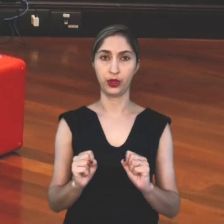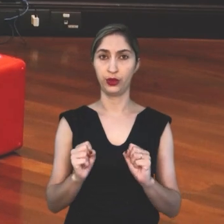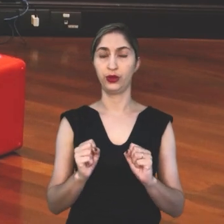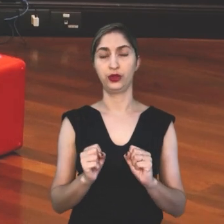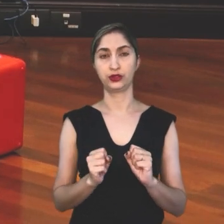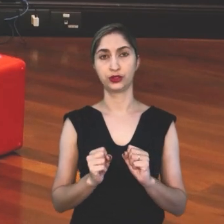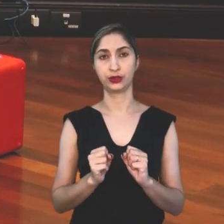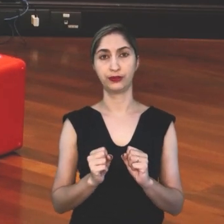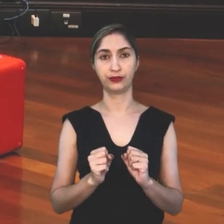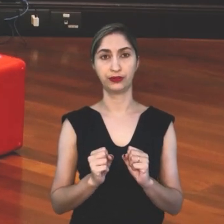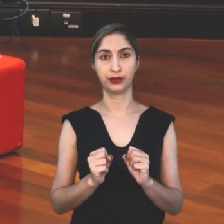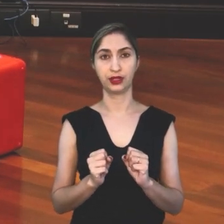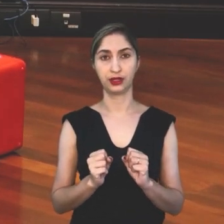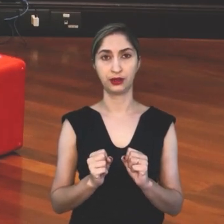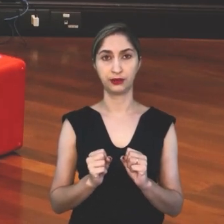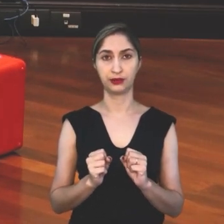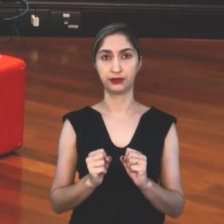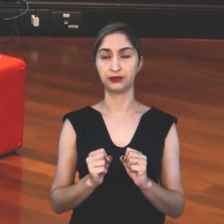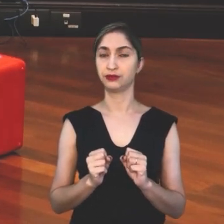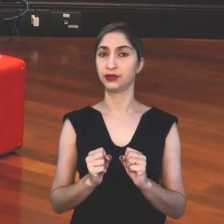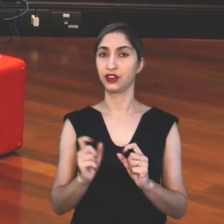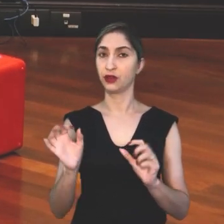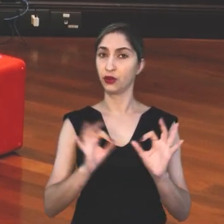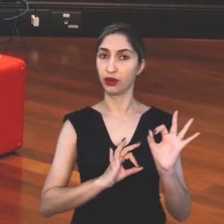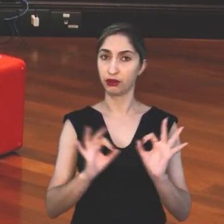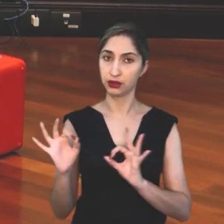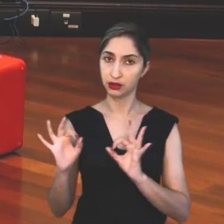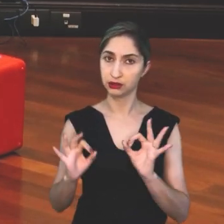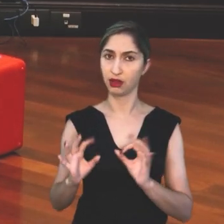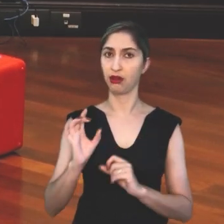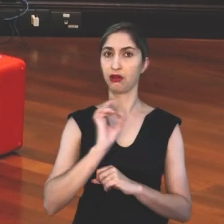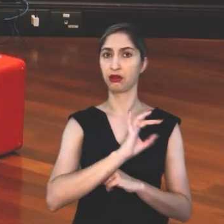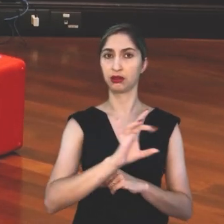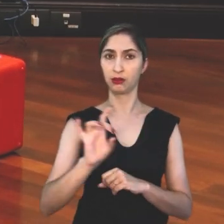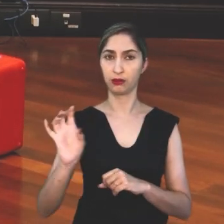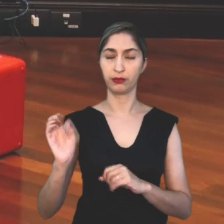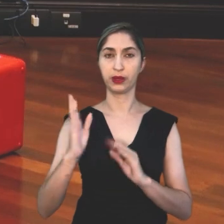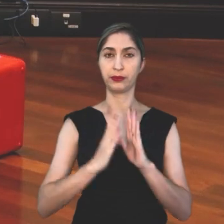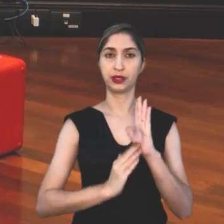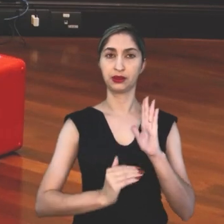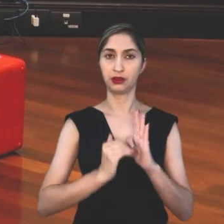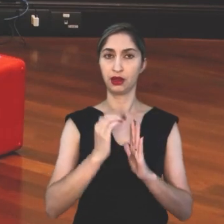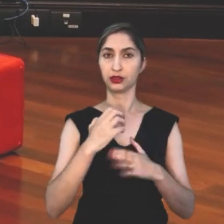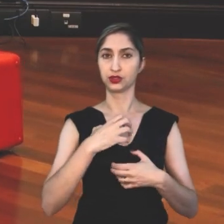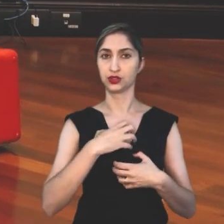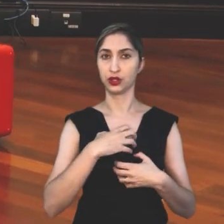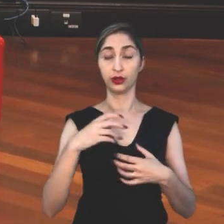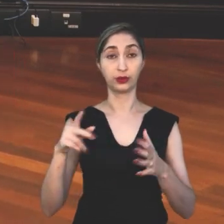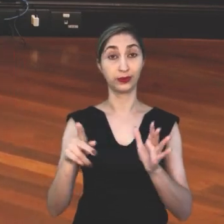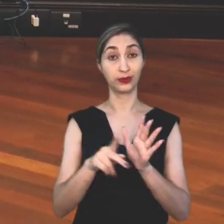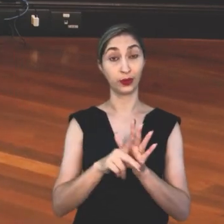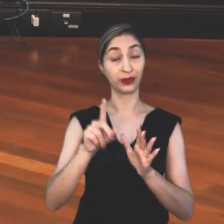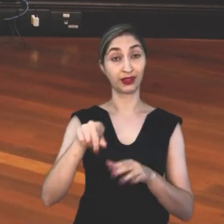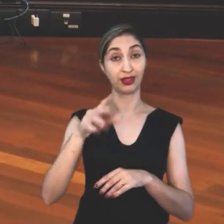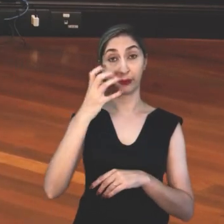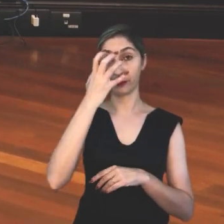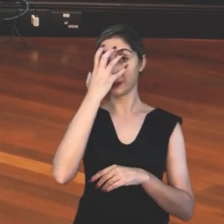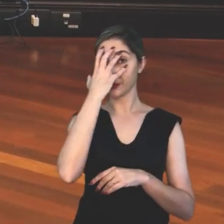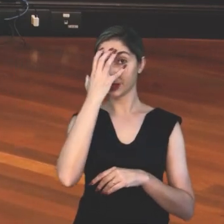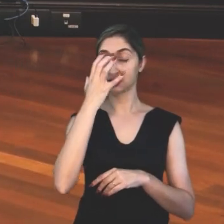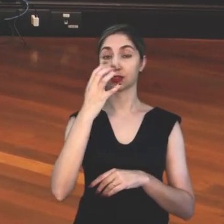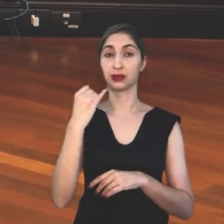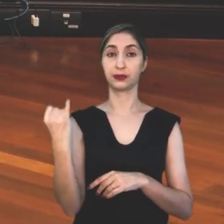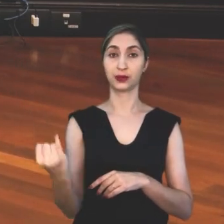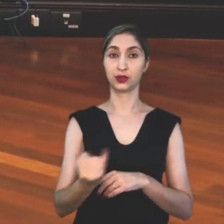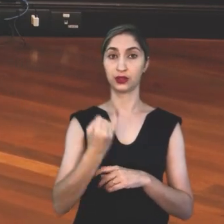porque cada uma vai produzir uma máscara de uma forma, com as cores que tem disponíveis, com o jeito que elas querem pintar, e ela também